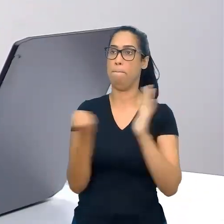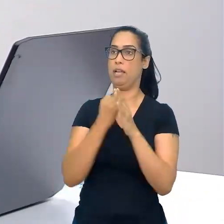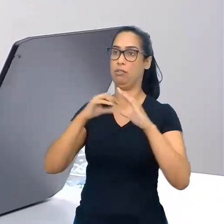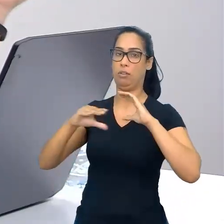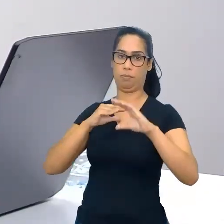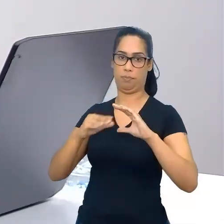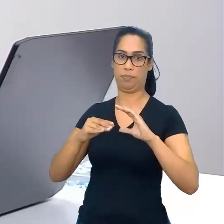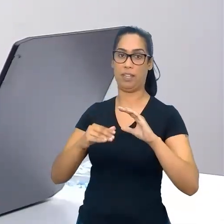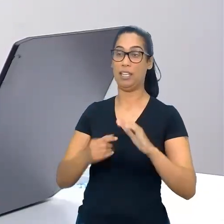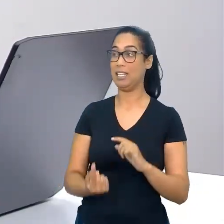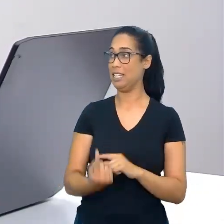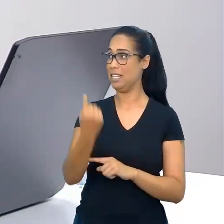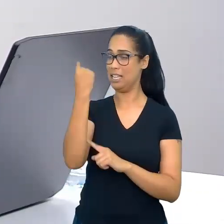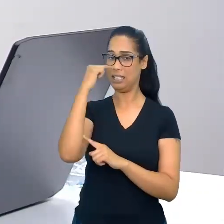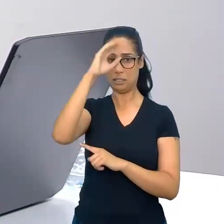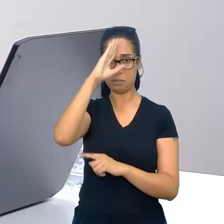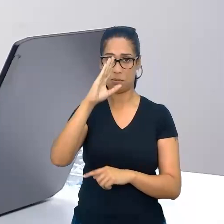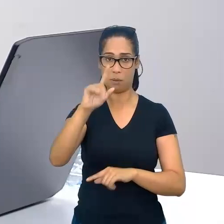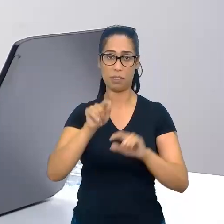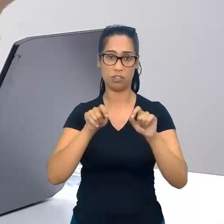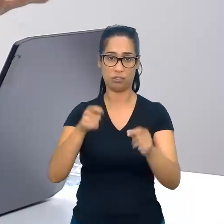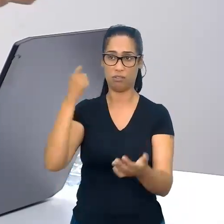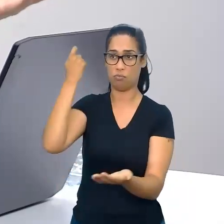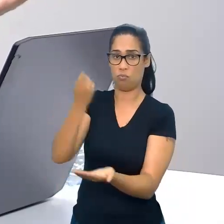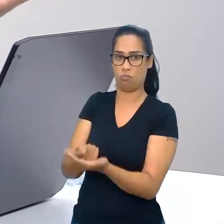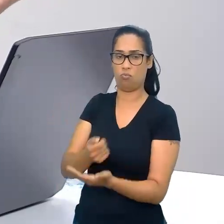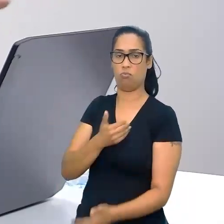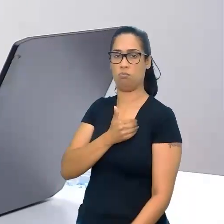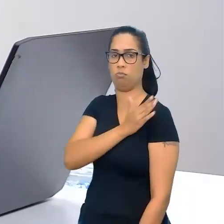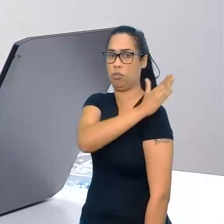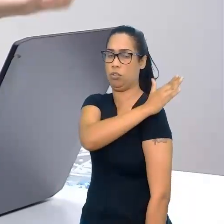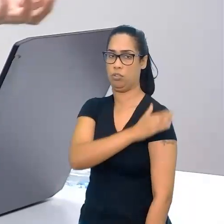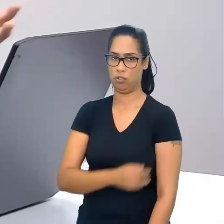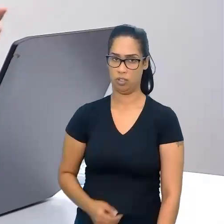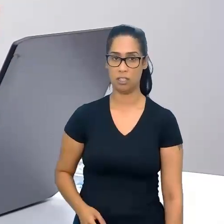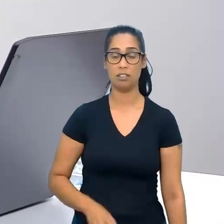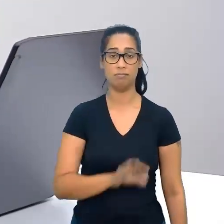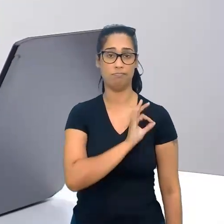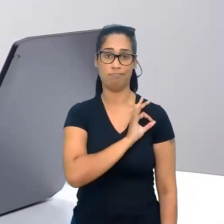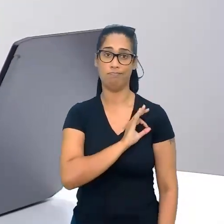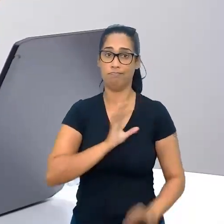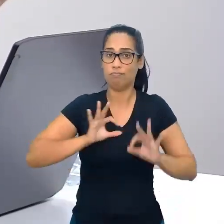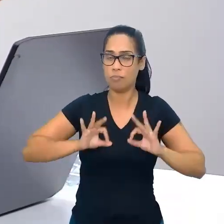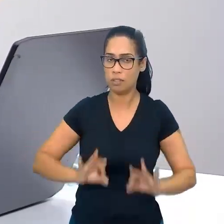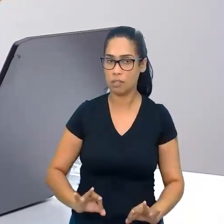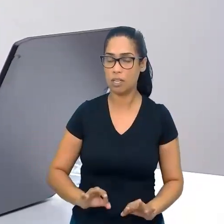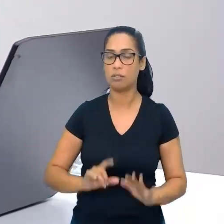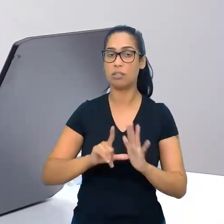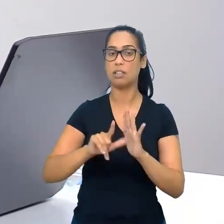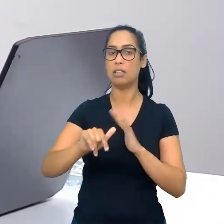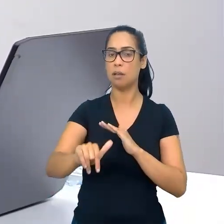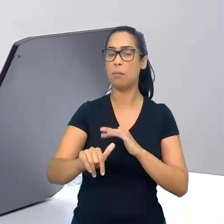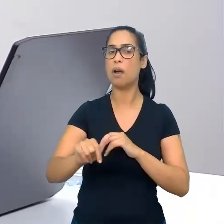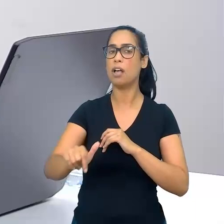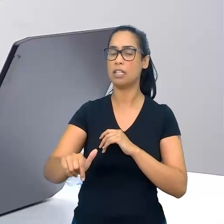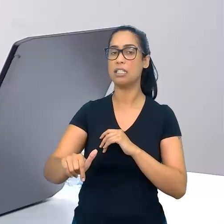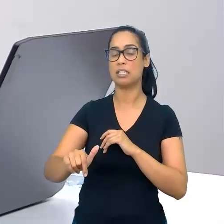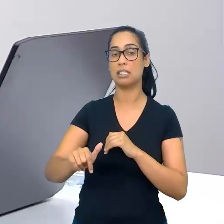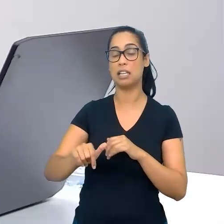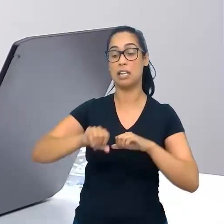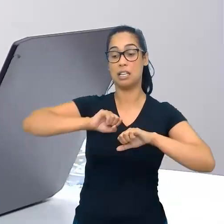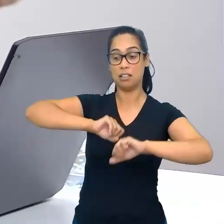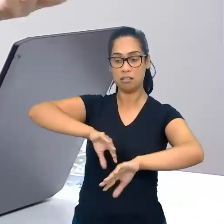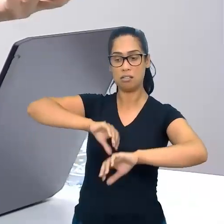que se falava que o a população ali né quando começou ampliar o ensino que a população precisava falar